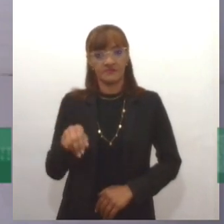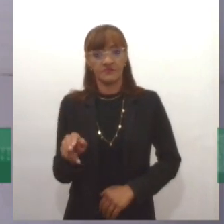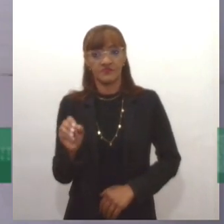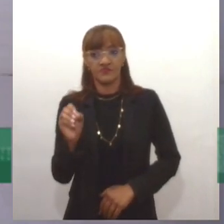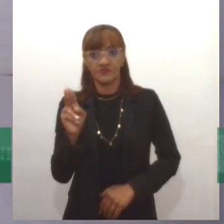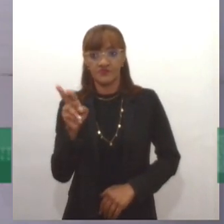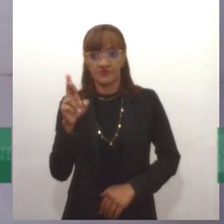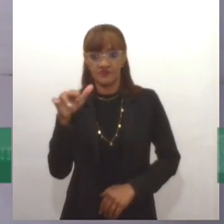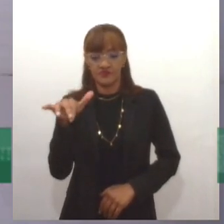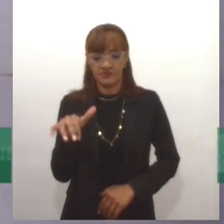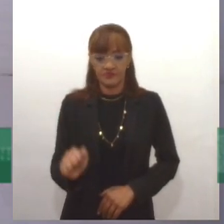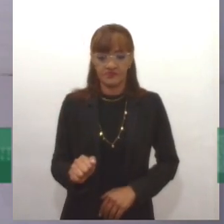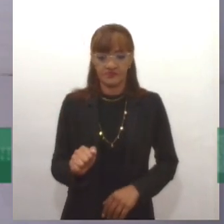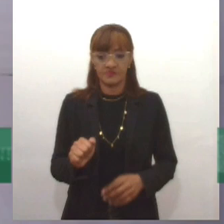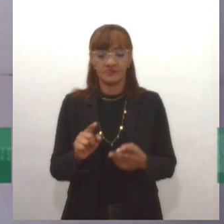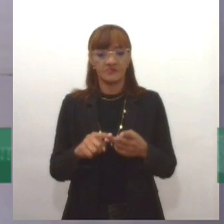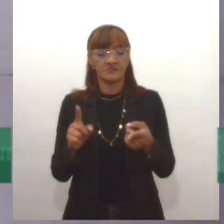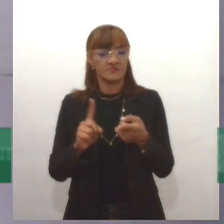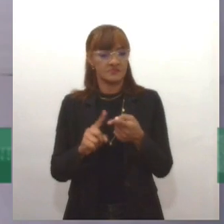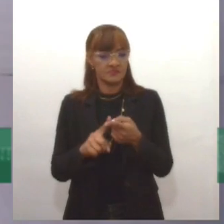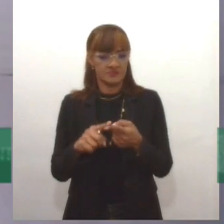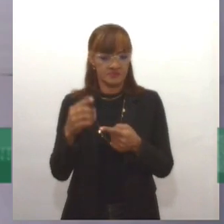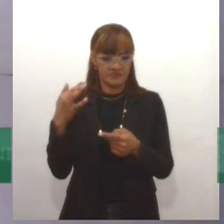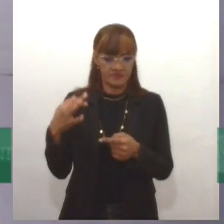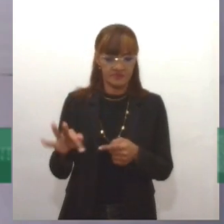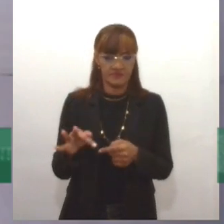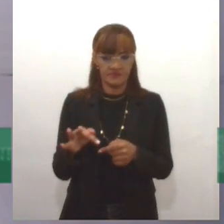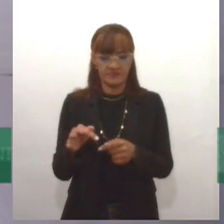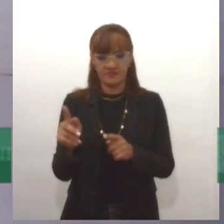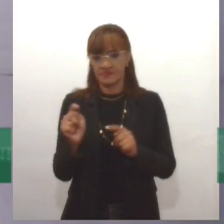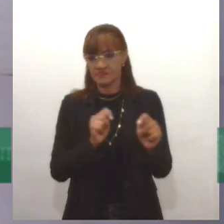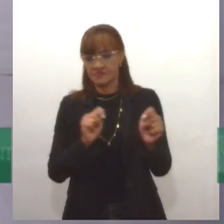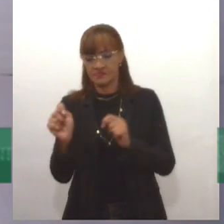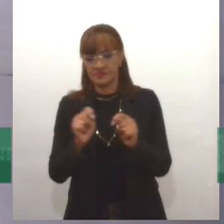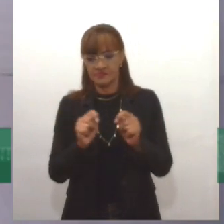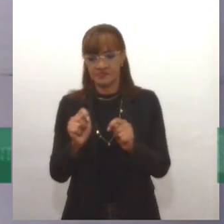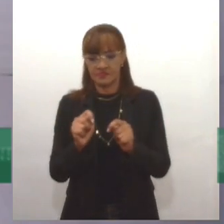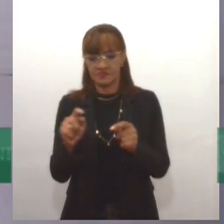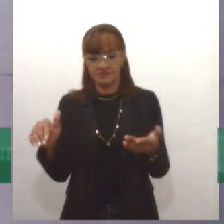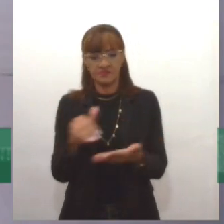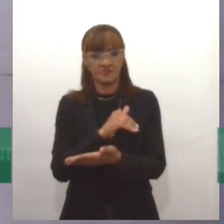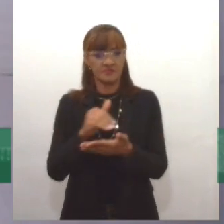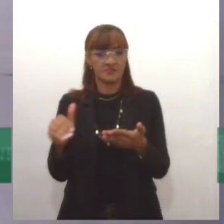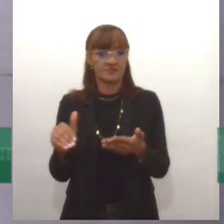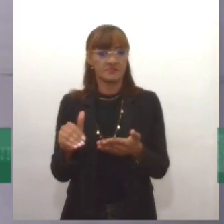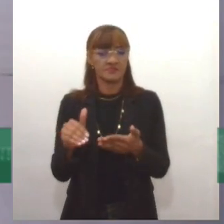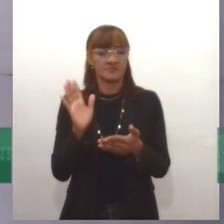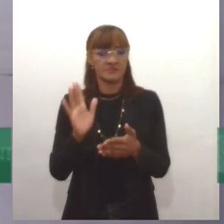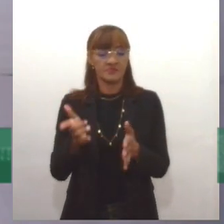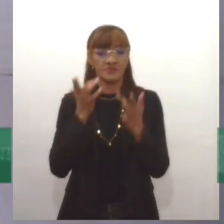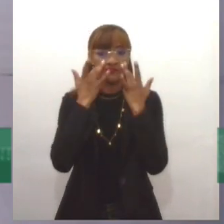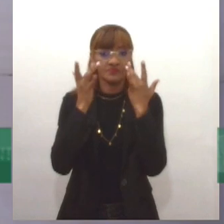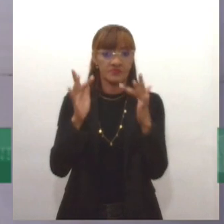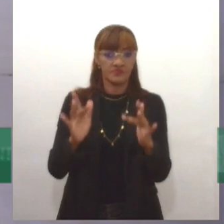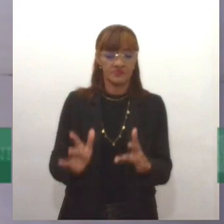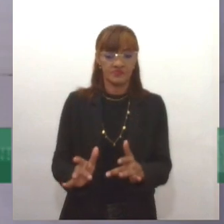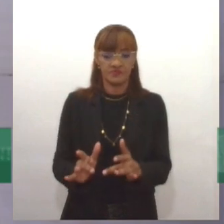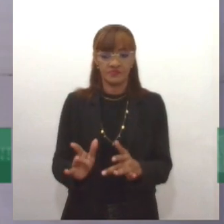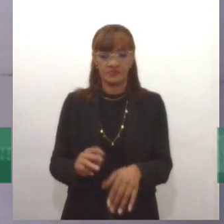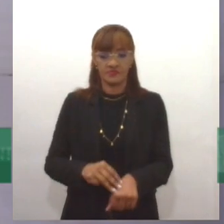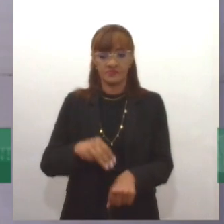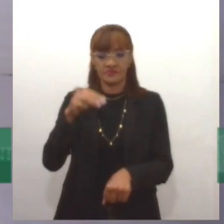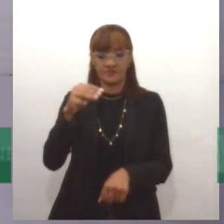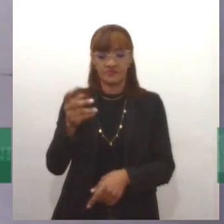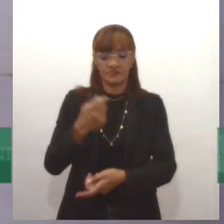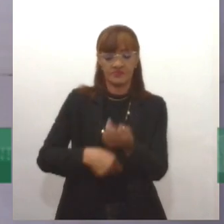Auditora Federal de Finanças e Controle da Secretaria do Tesouro Nacional, mestra em Economia e doutora